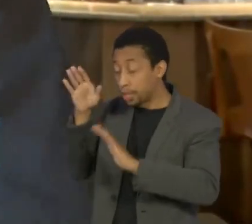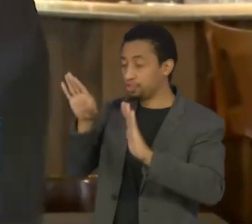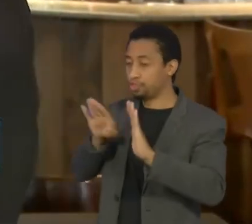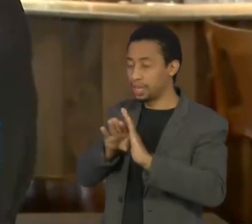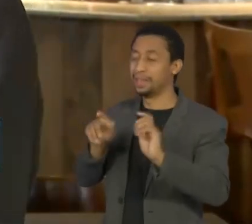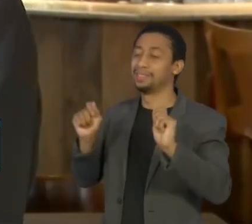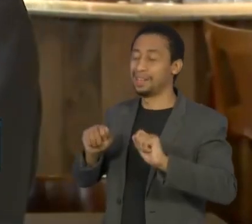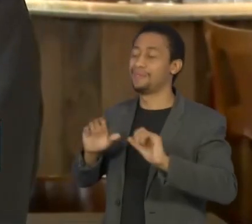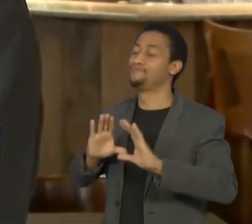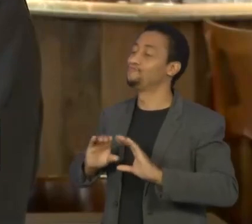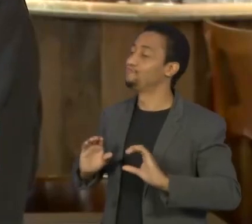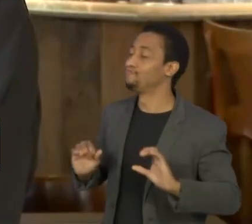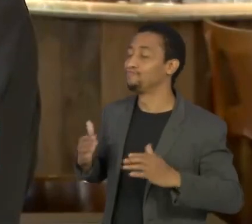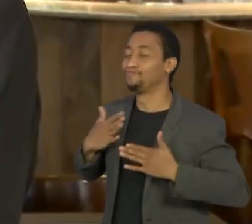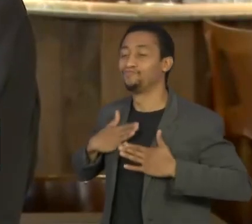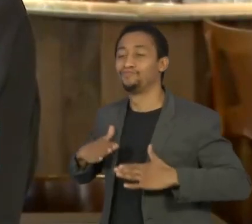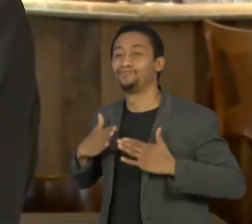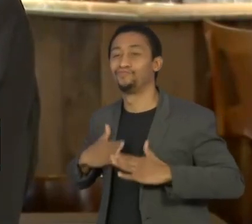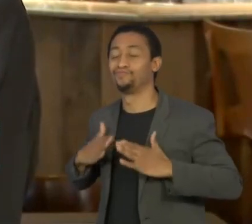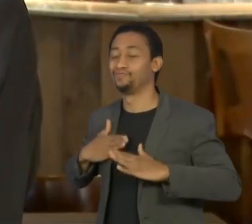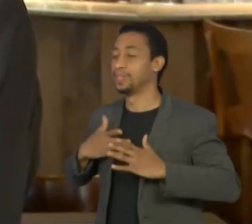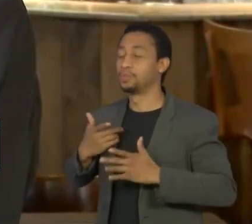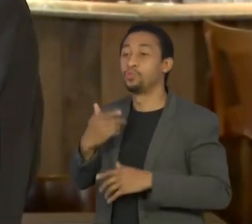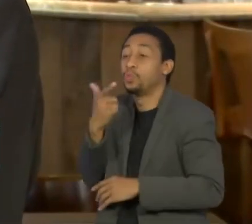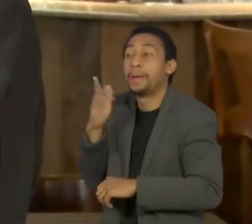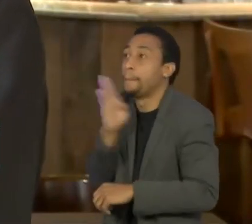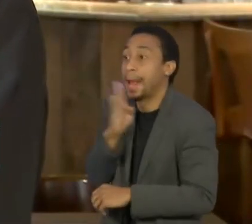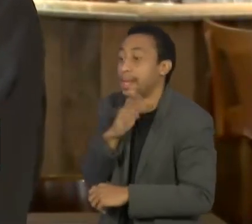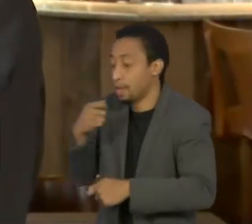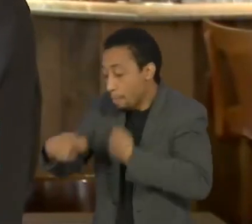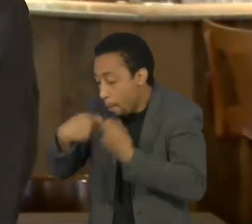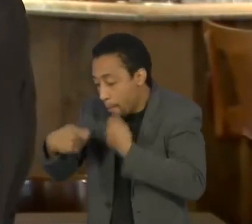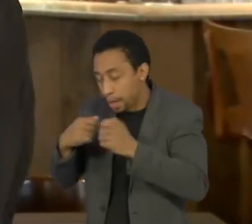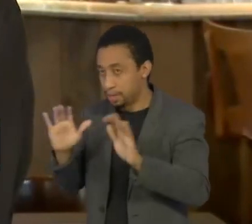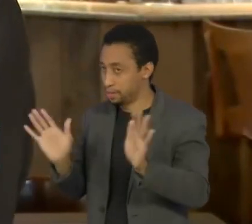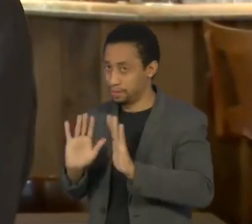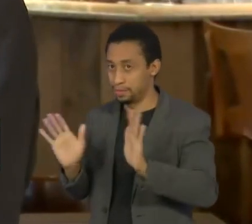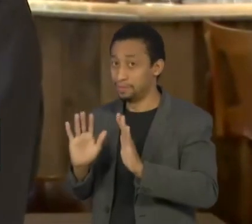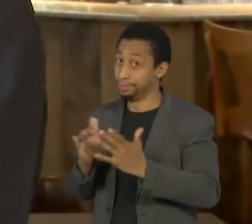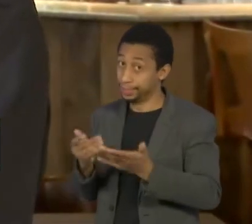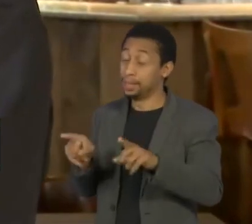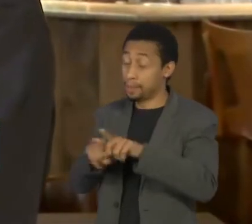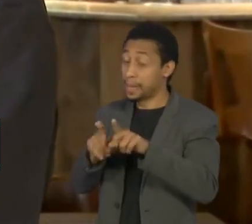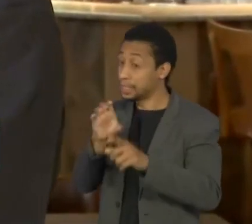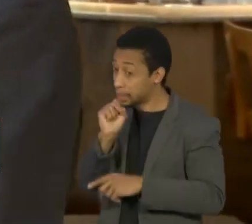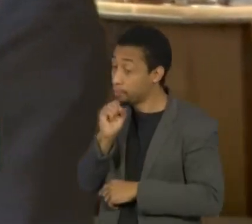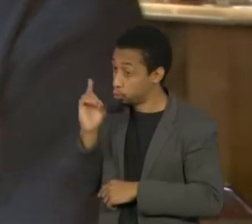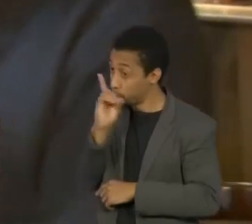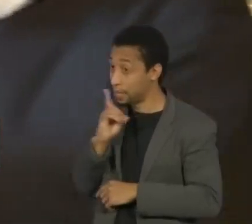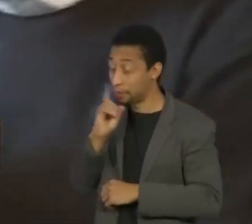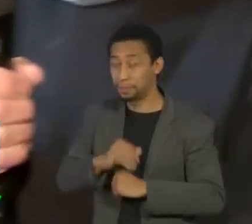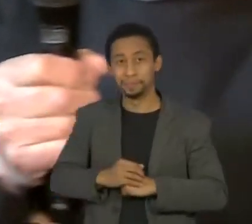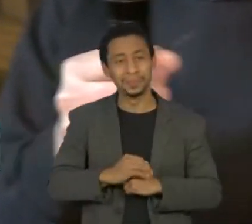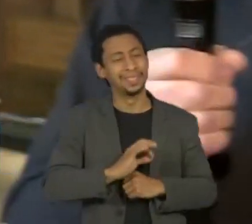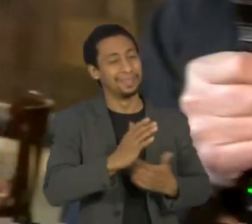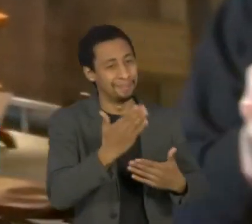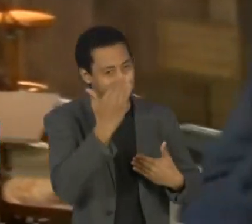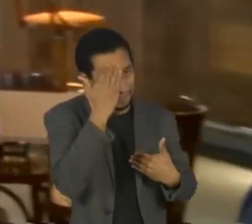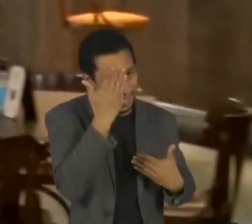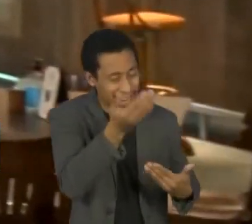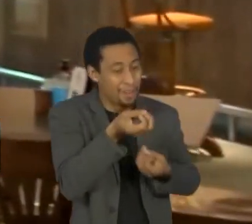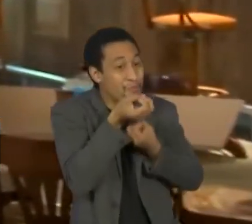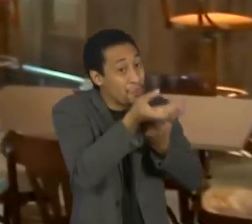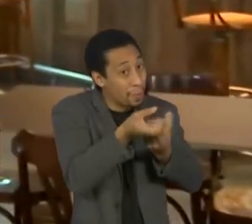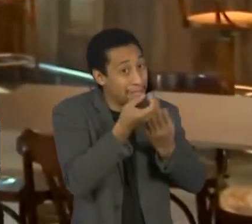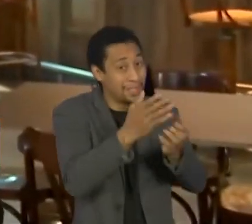relaxado, mais tranquilo, sem pressa para comer, né? Ainda mais final de semana. Tá certo. Muito obrigada pelas suas informações.